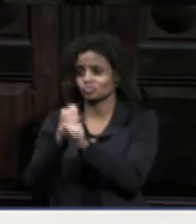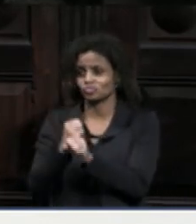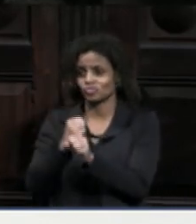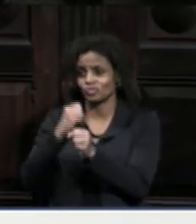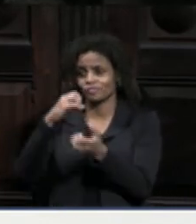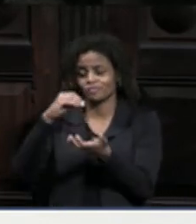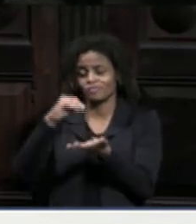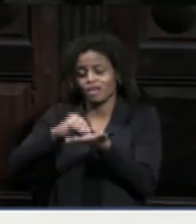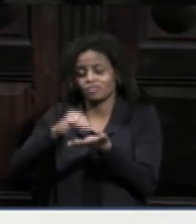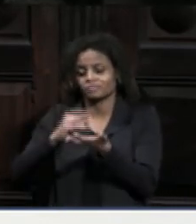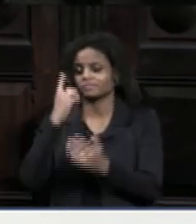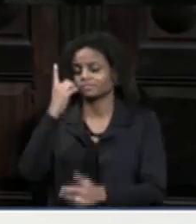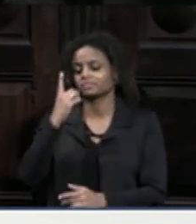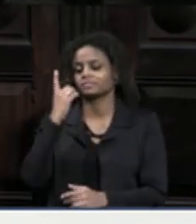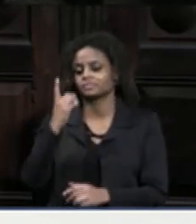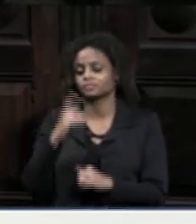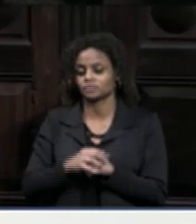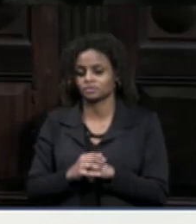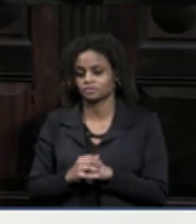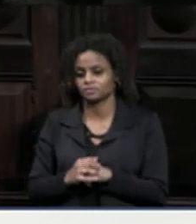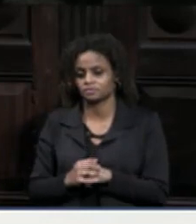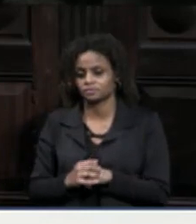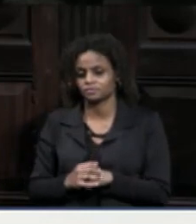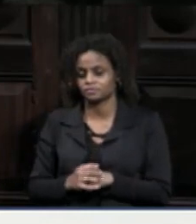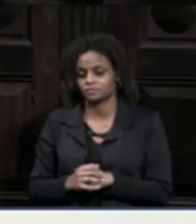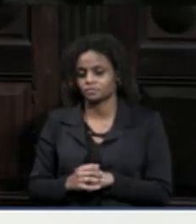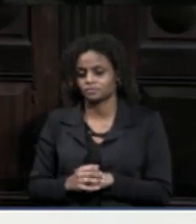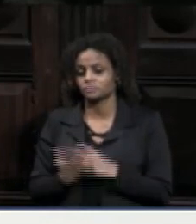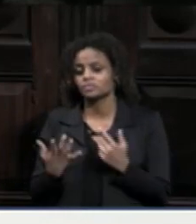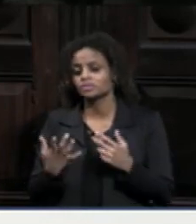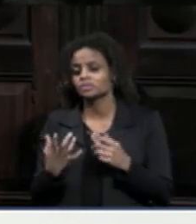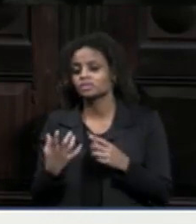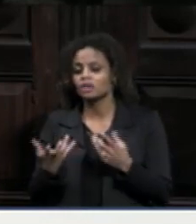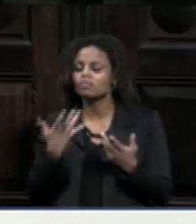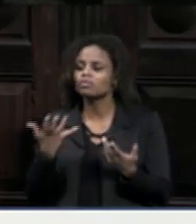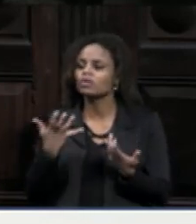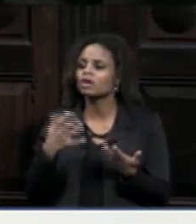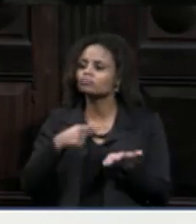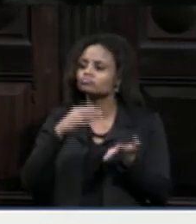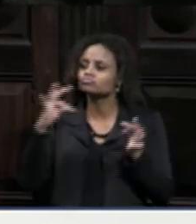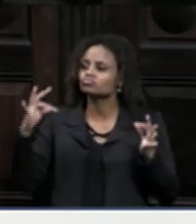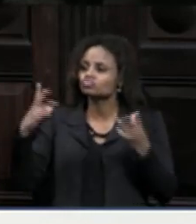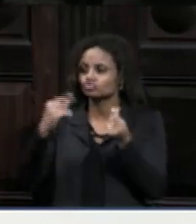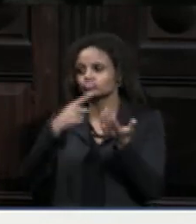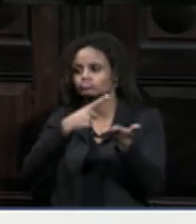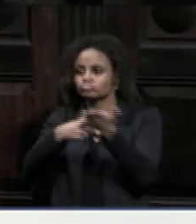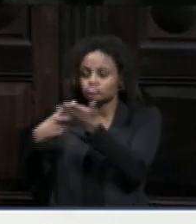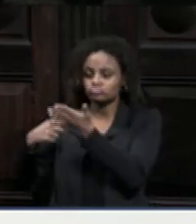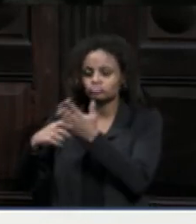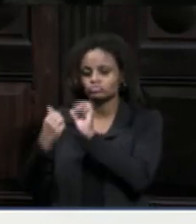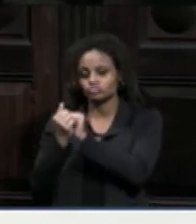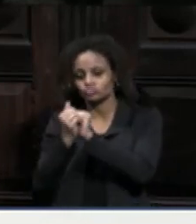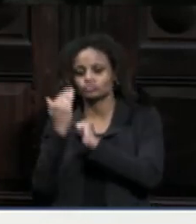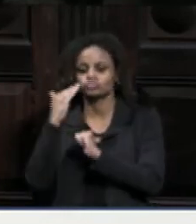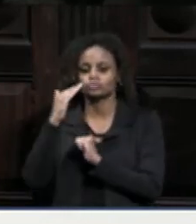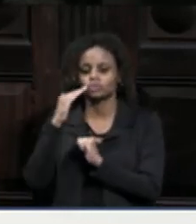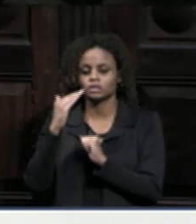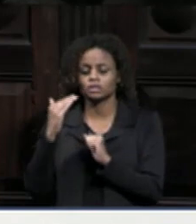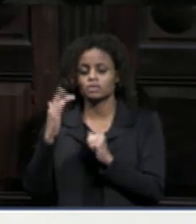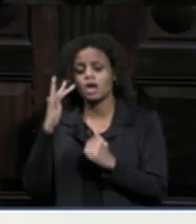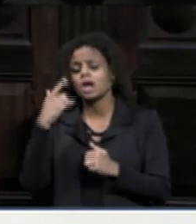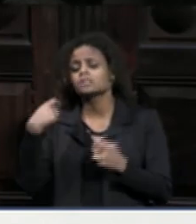Então, no sentido de construir o consenso, deveria, no meu entendimento,